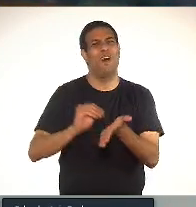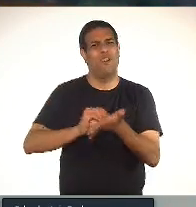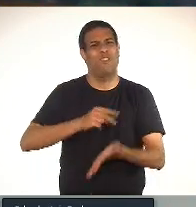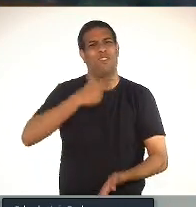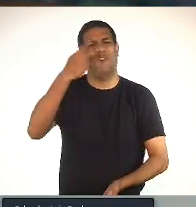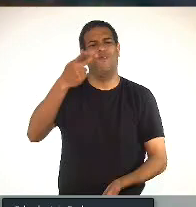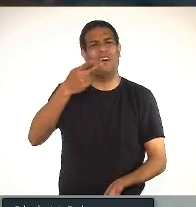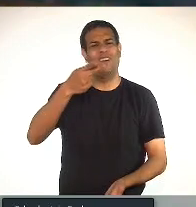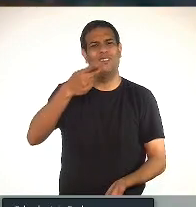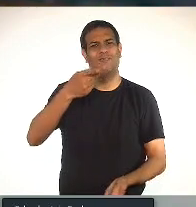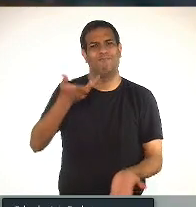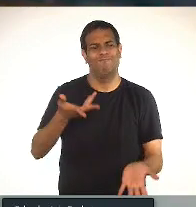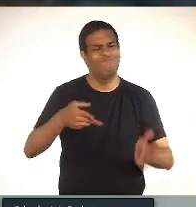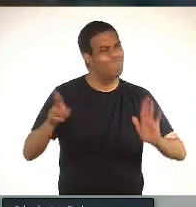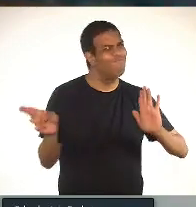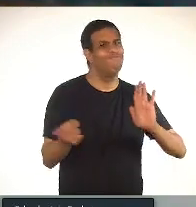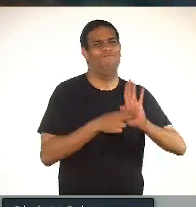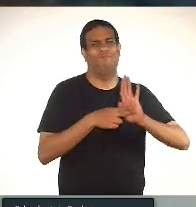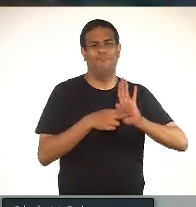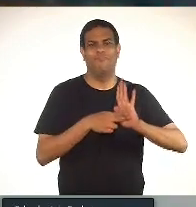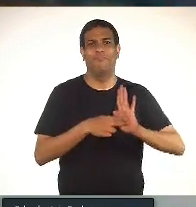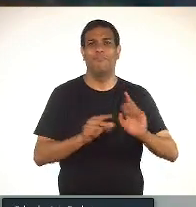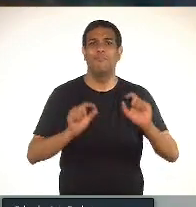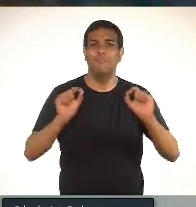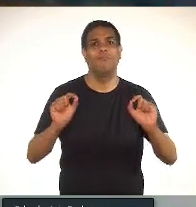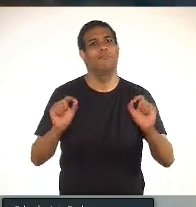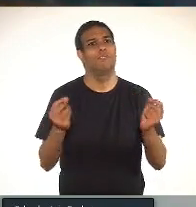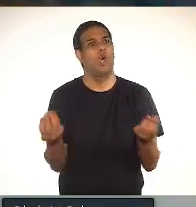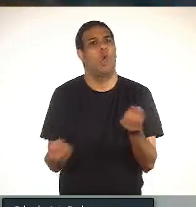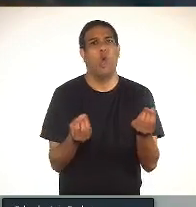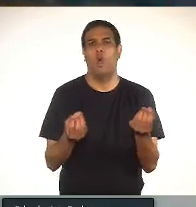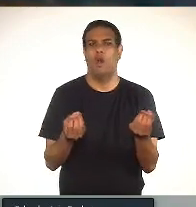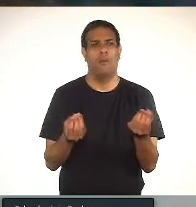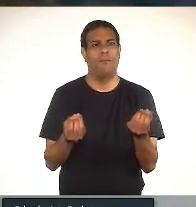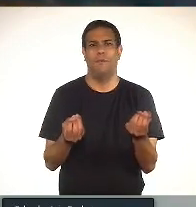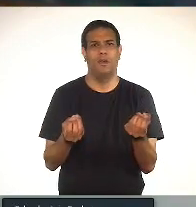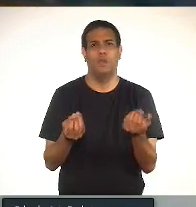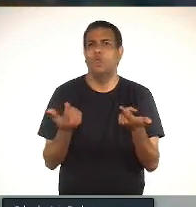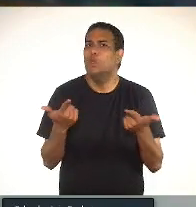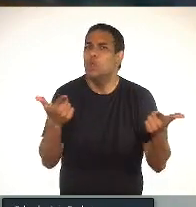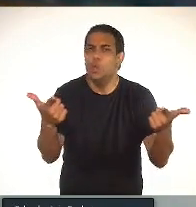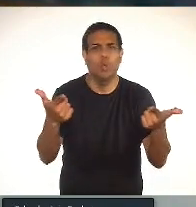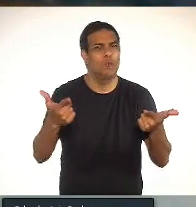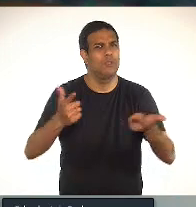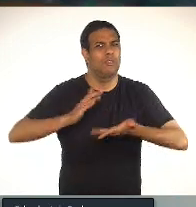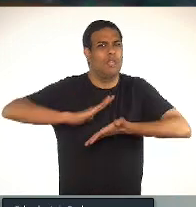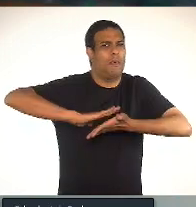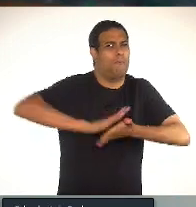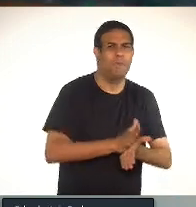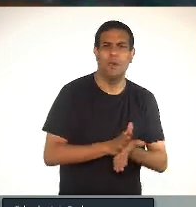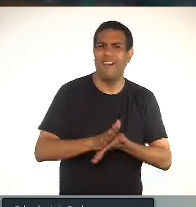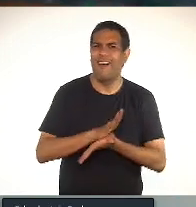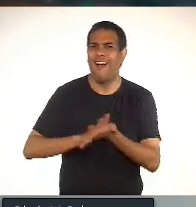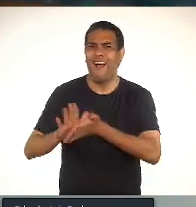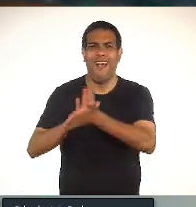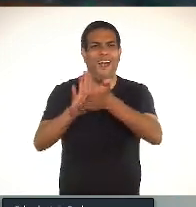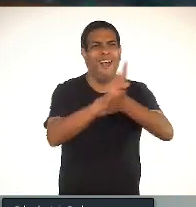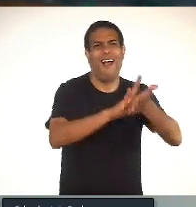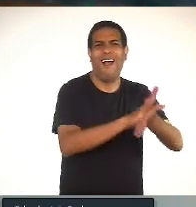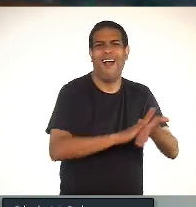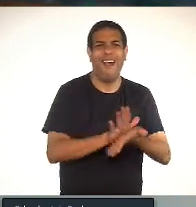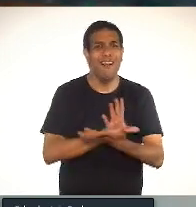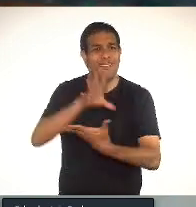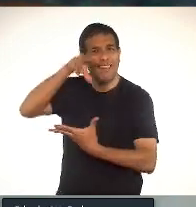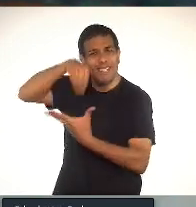ideal, que possa não ser discriminatória, nem no caráter pessoal, nem no caráter